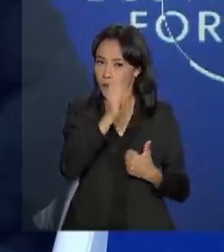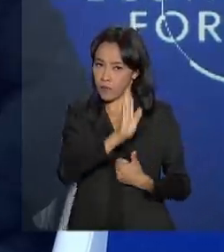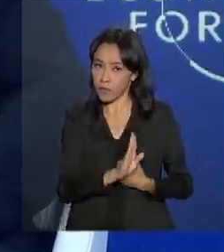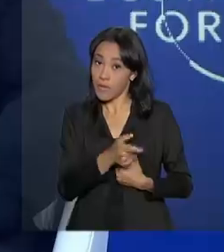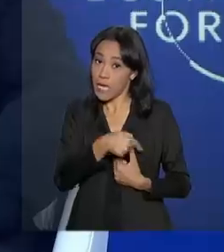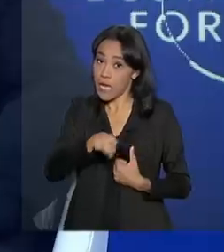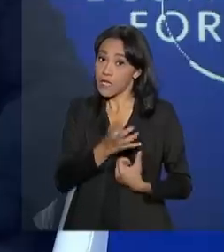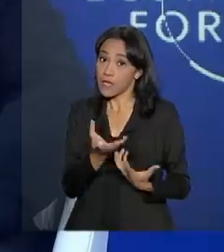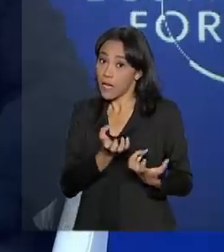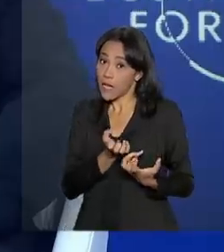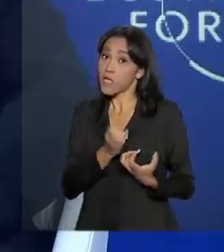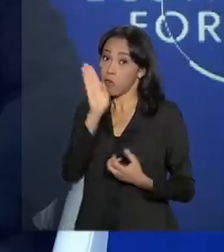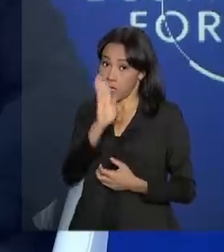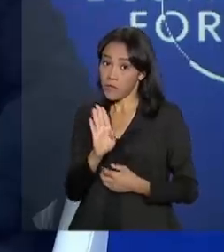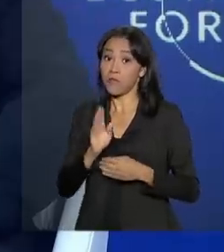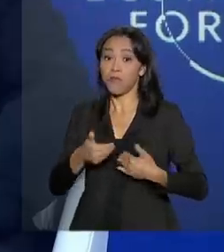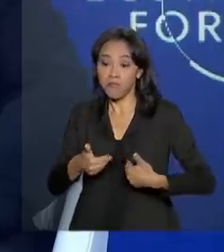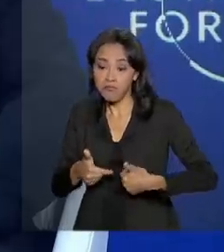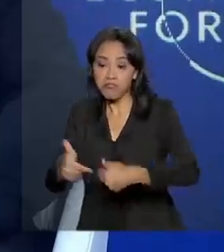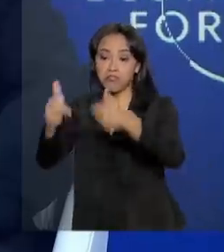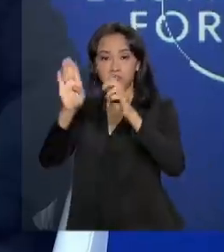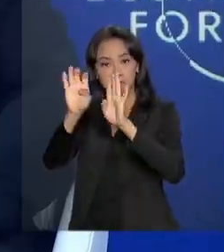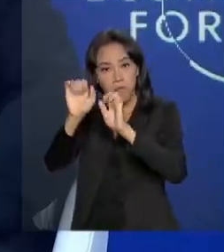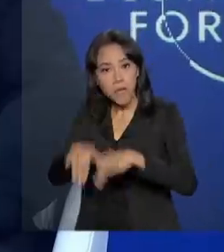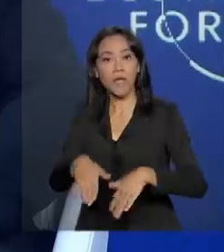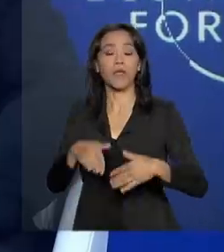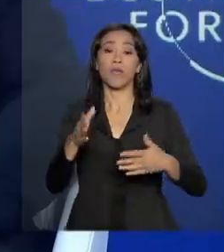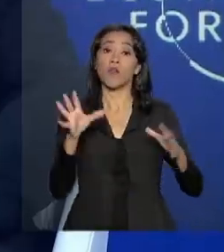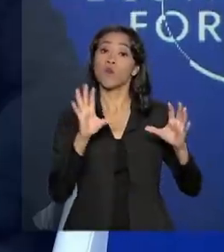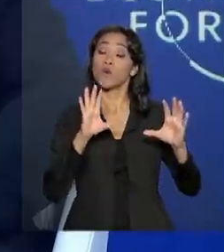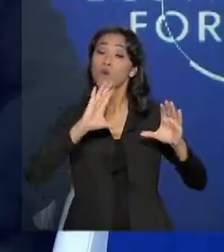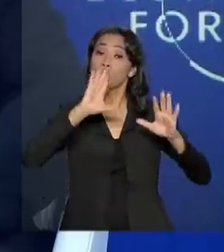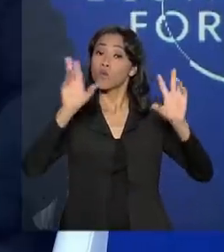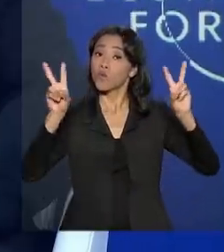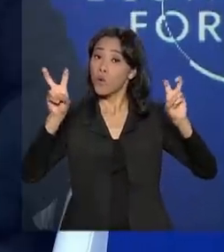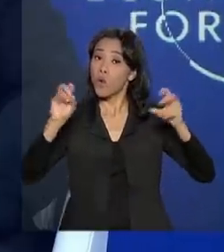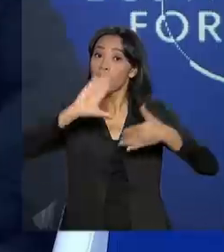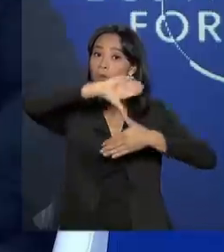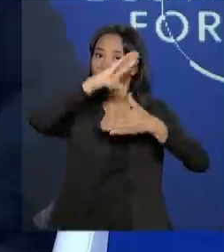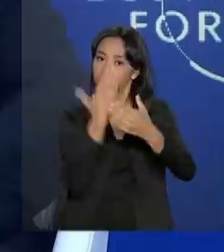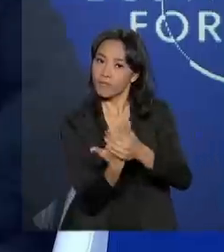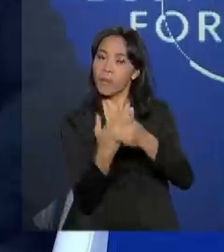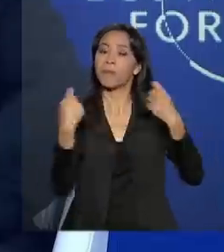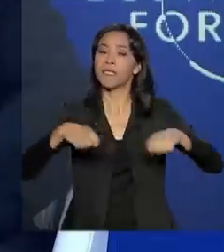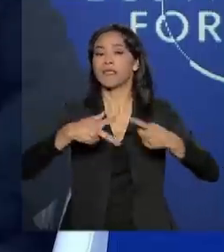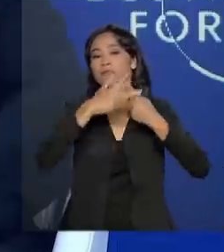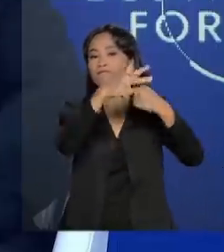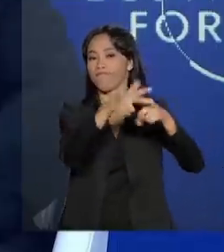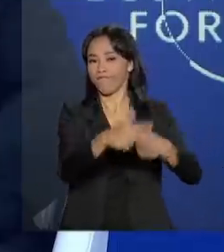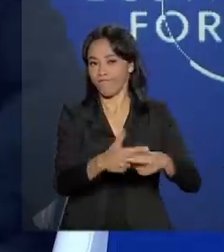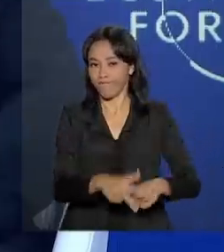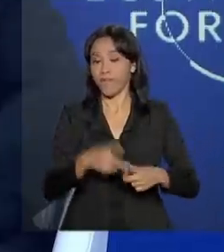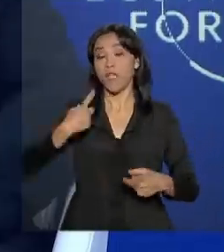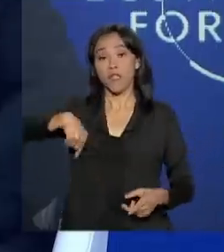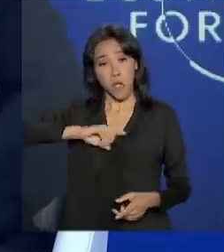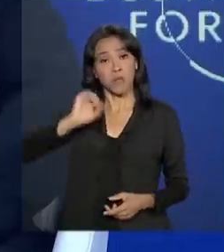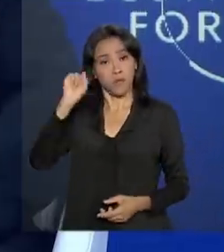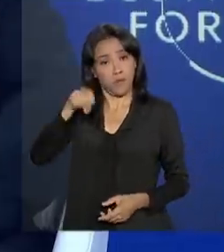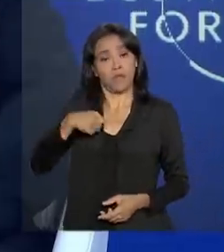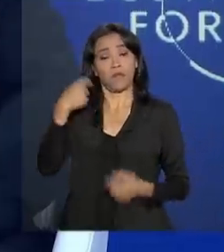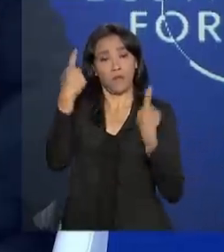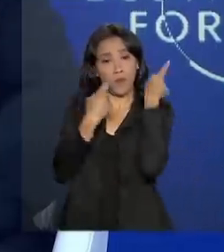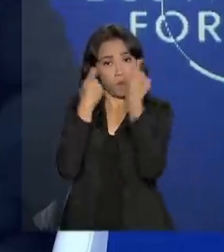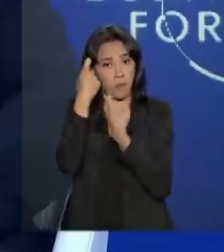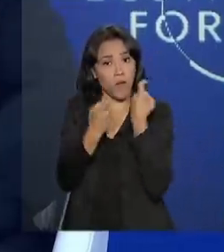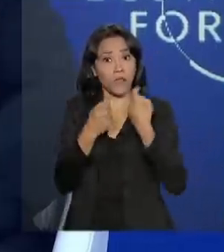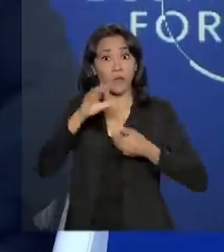vá bem. No tocante ao América do Sul, alguma coisa deve ser aperfeiçoada. Nós estamos preocupados, sim, em fazer o América